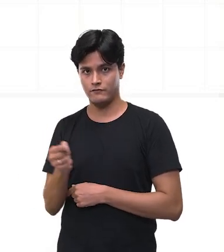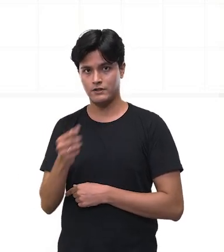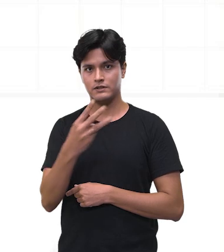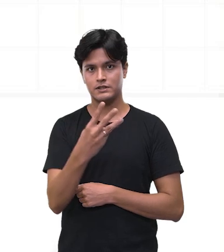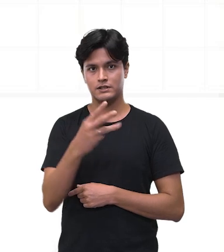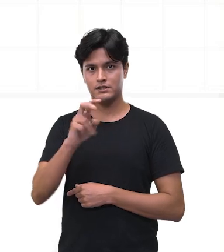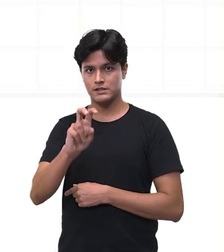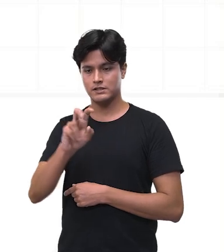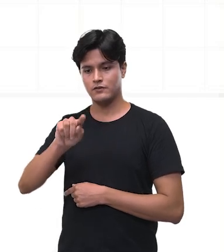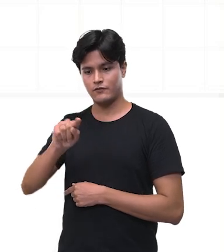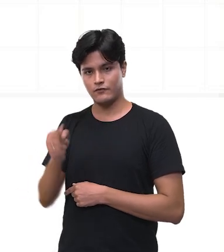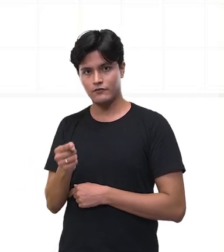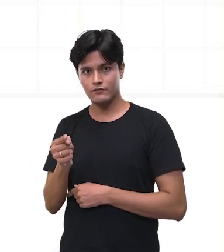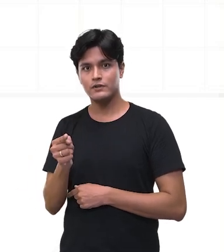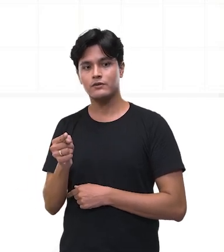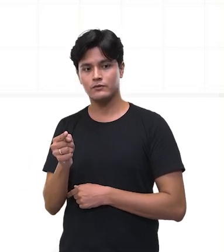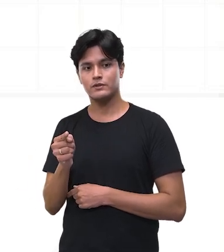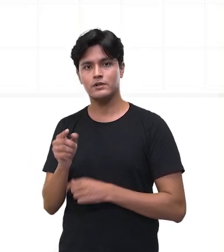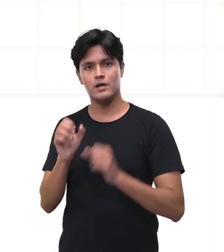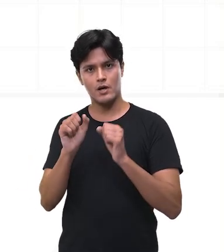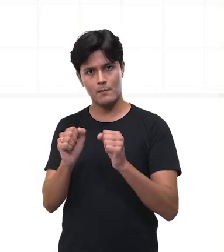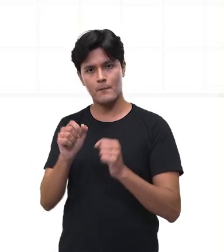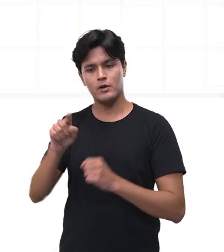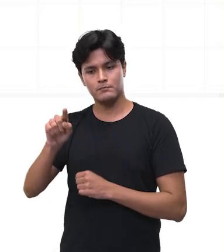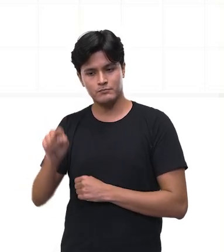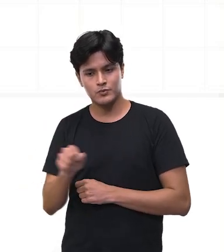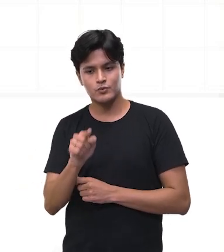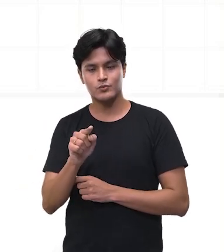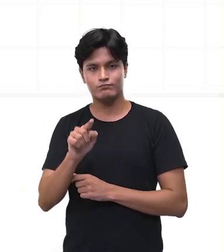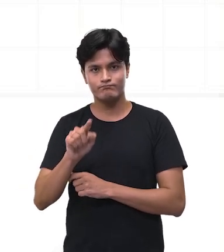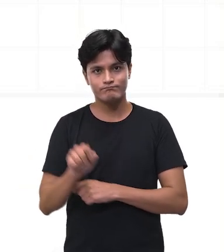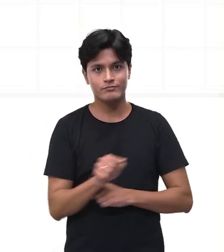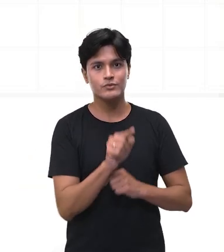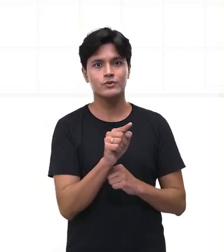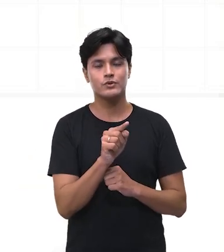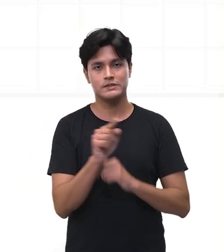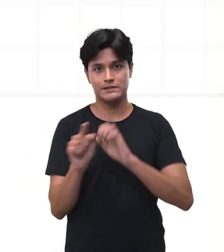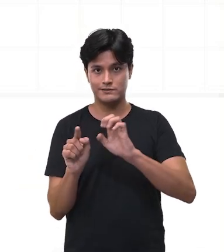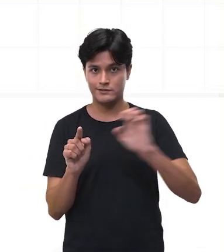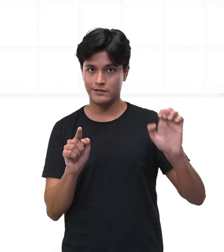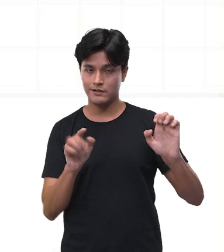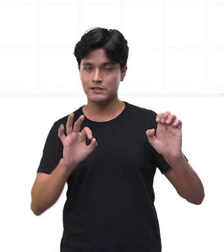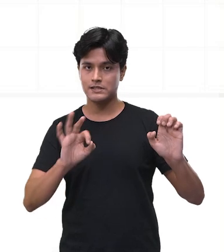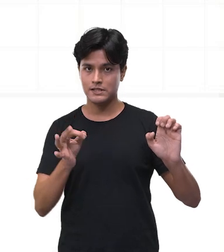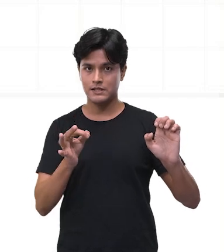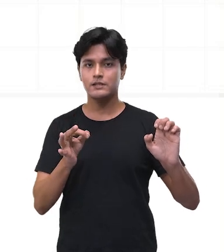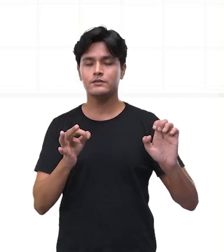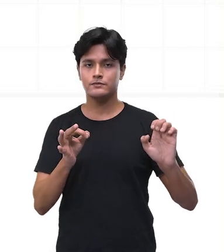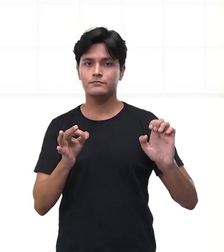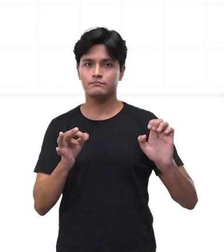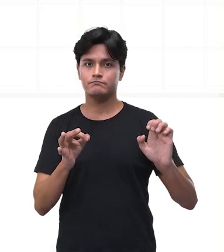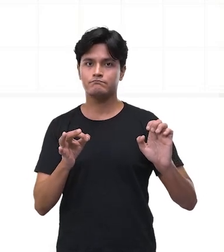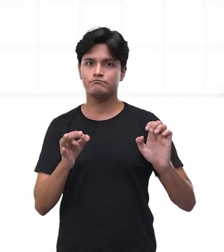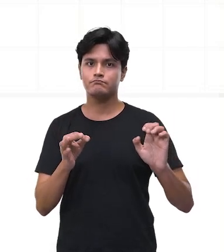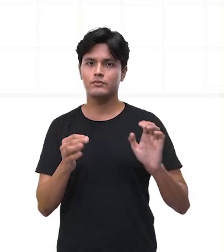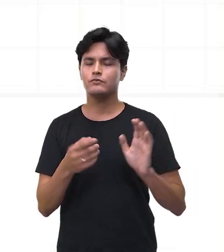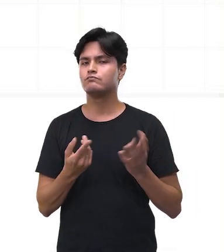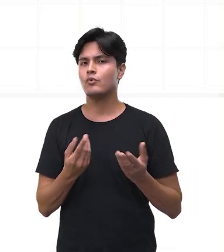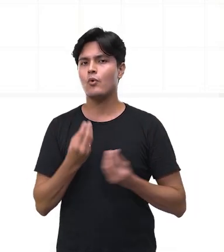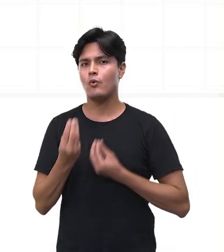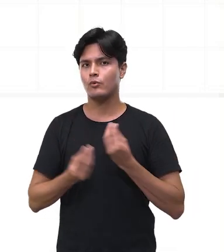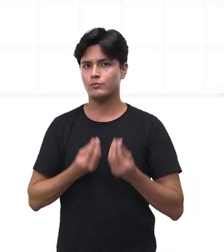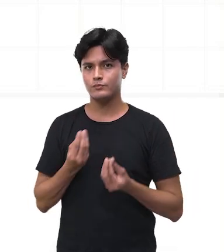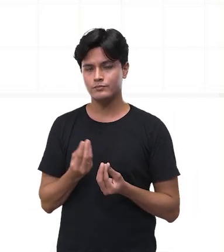2 casinhas decimais para a esquerda. Por que 2 casas decimais, professor? Porque eu tenho 2 zeros aqui no